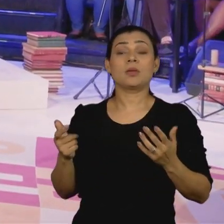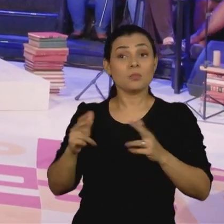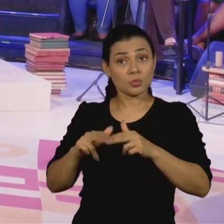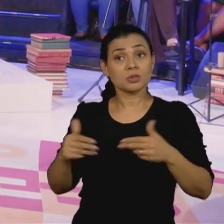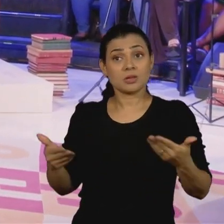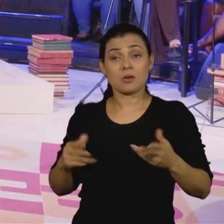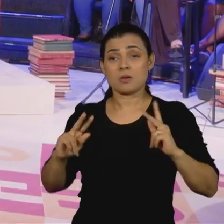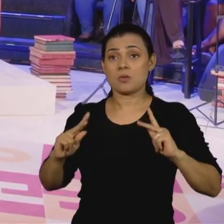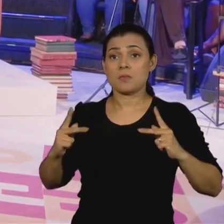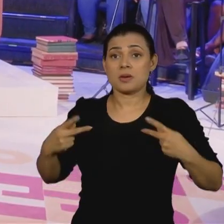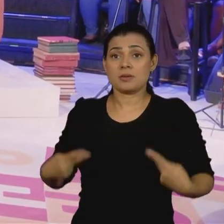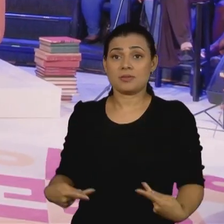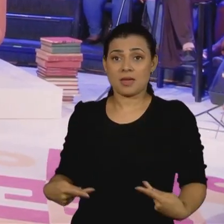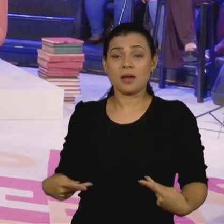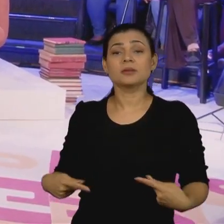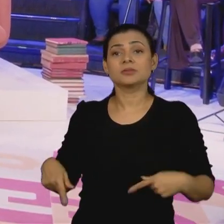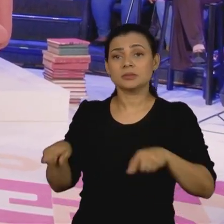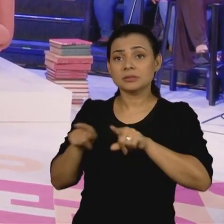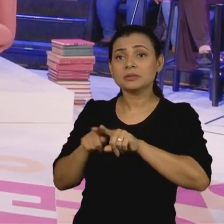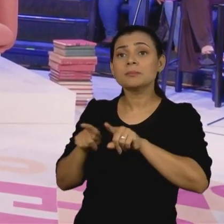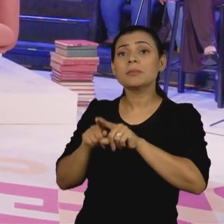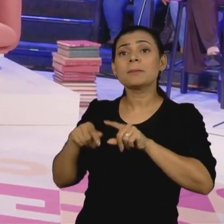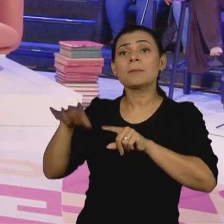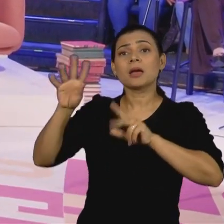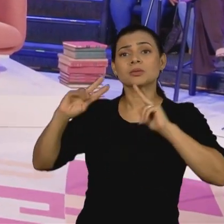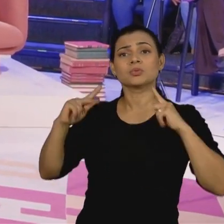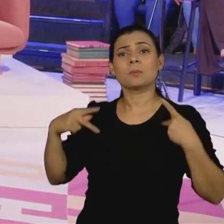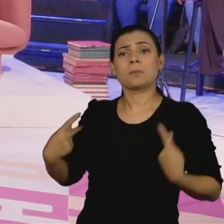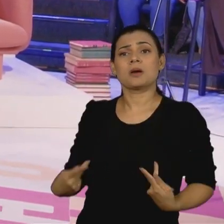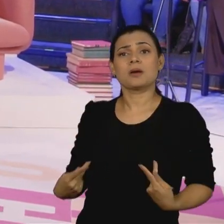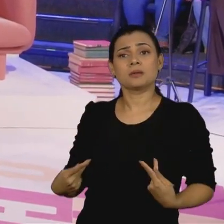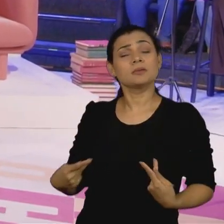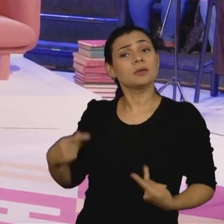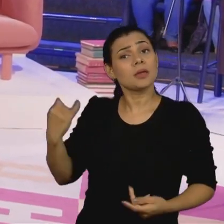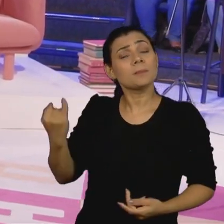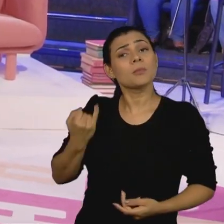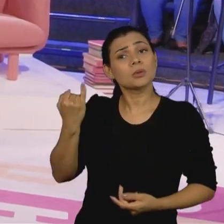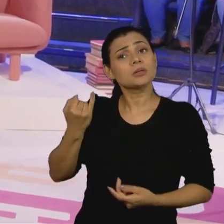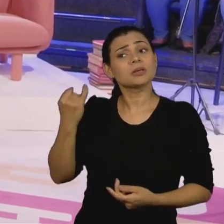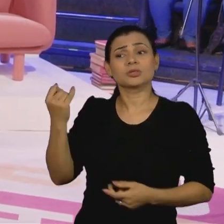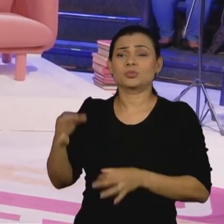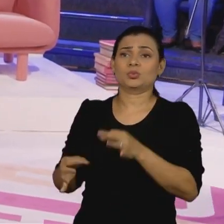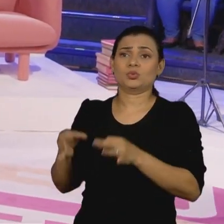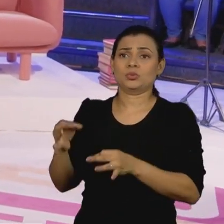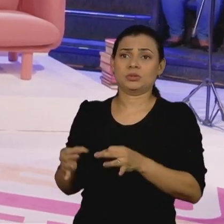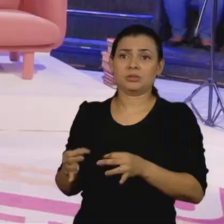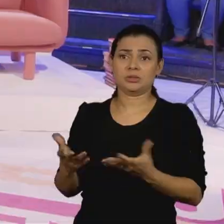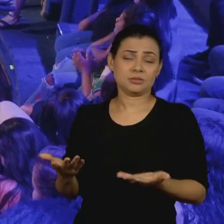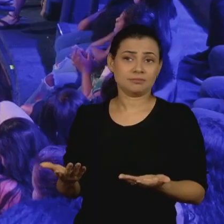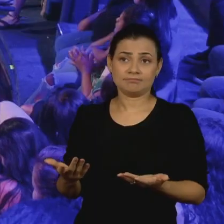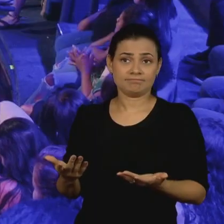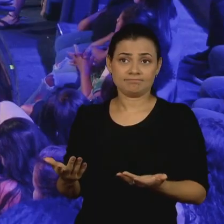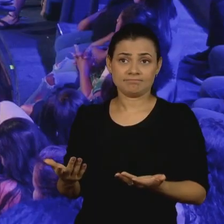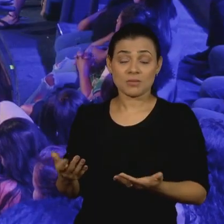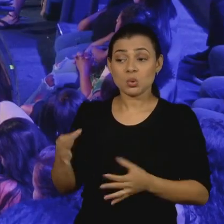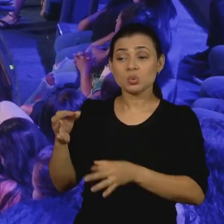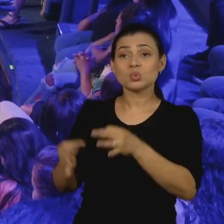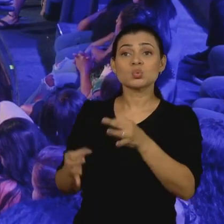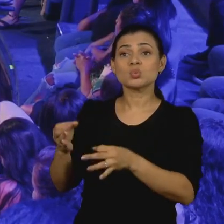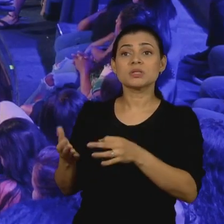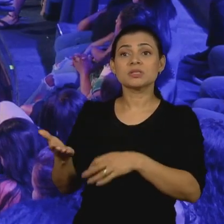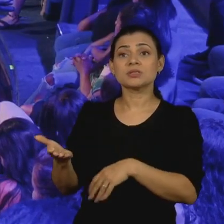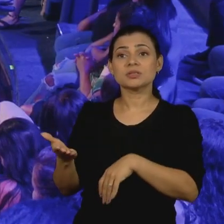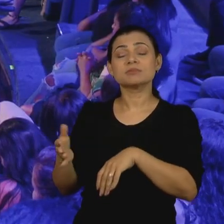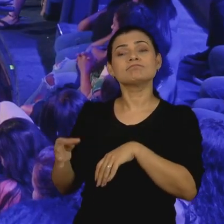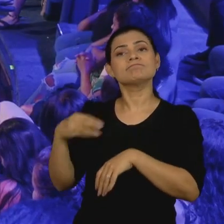da humanidade, essa vertente humana, ela é fundamental para um juiz, né? Você não forma um juiz,